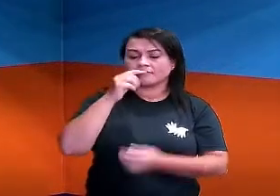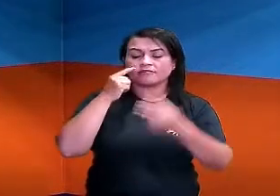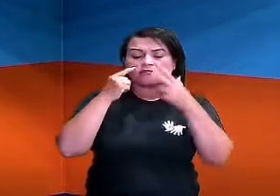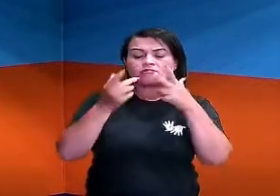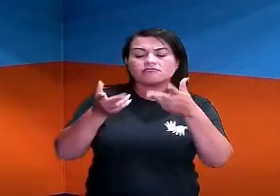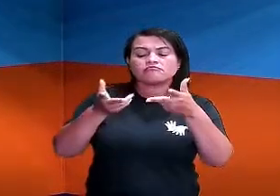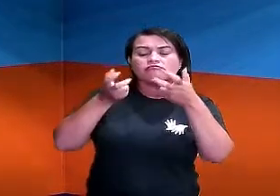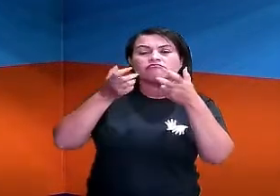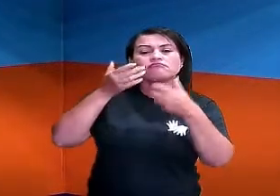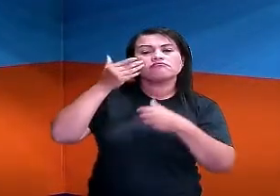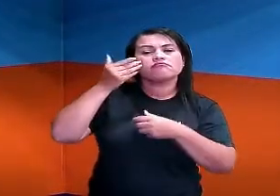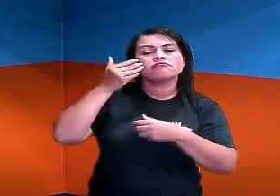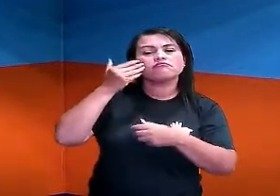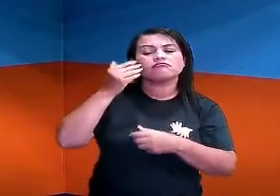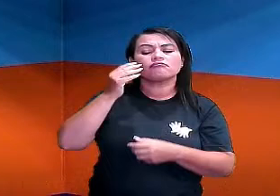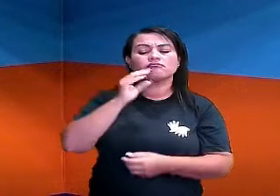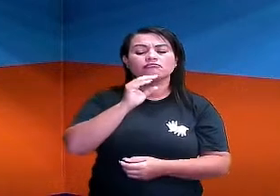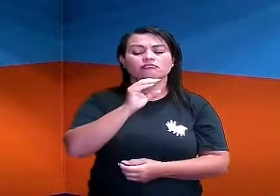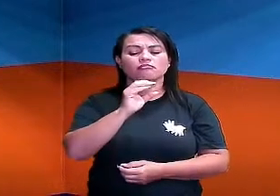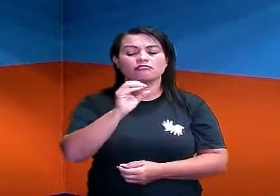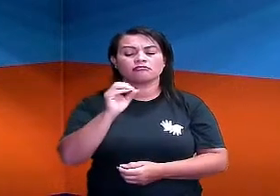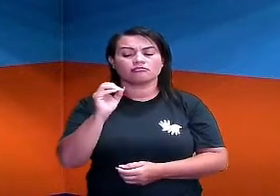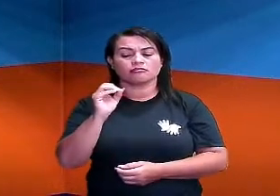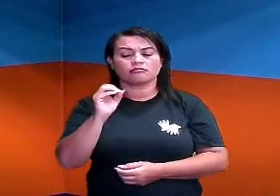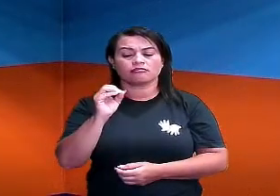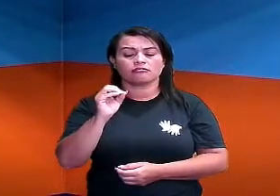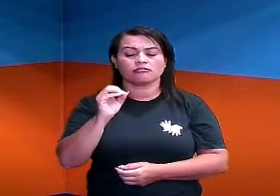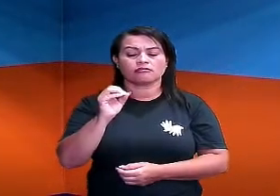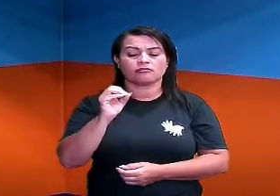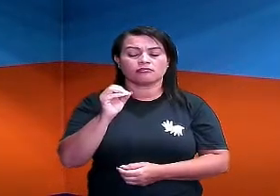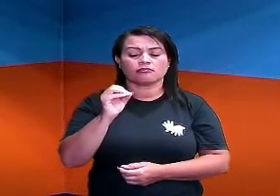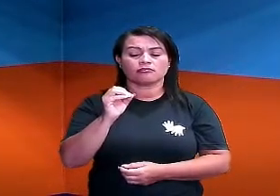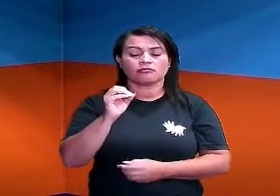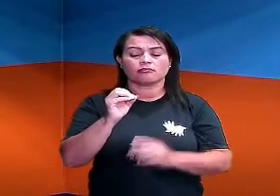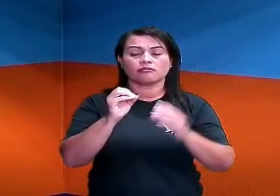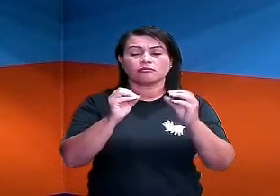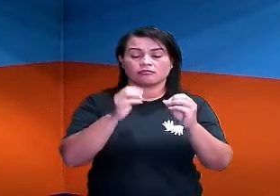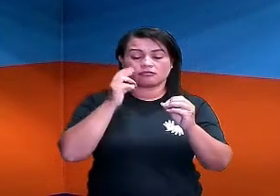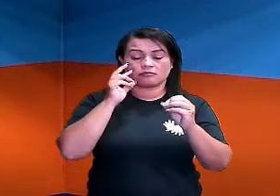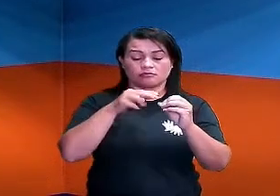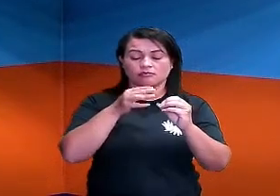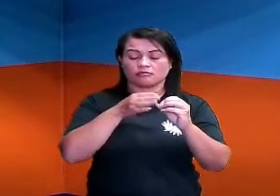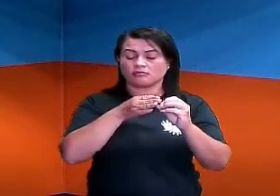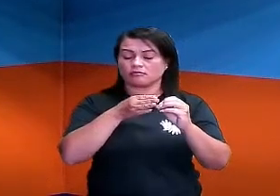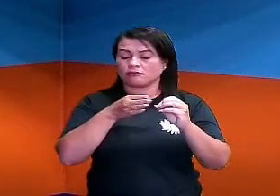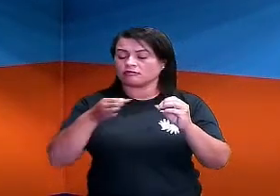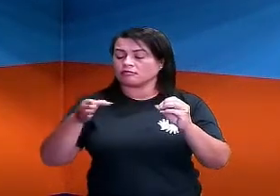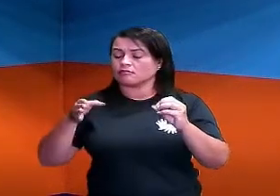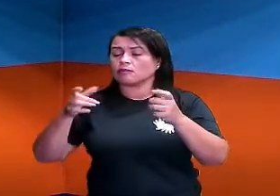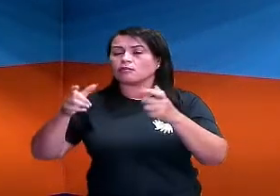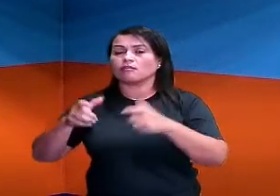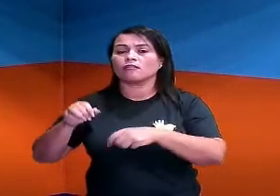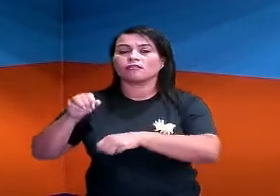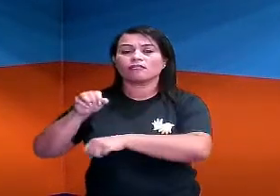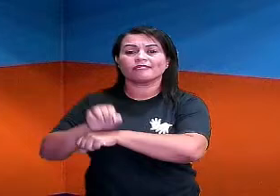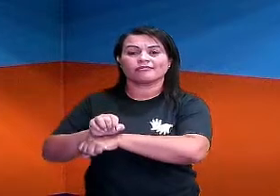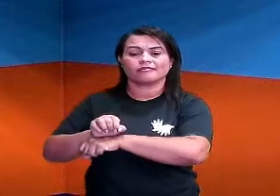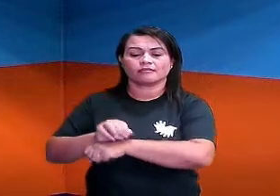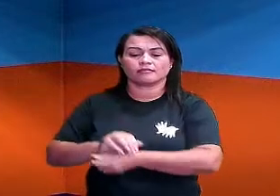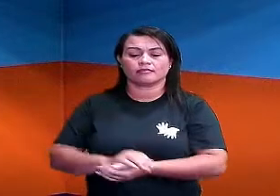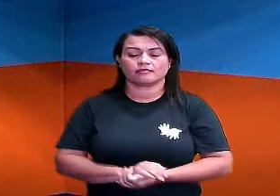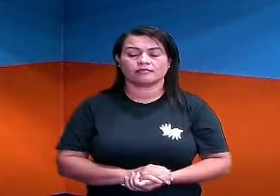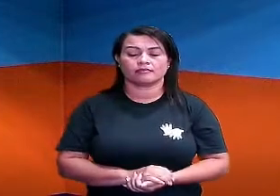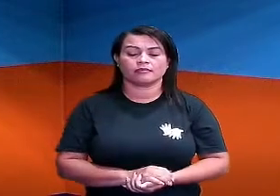o 0 e ver aonde que termina o objeto que você quer medir, tá certo?